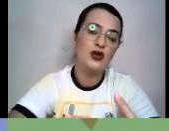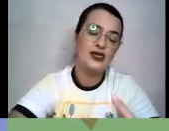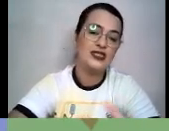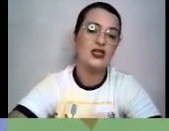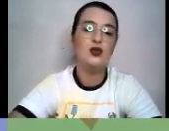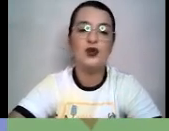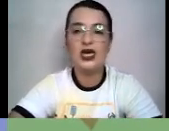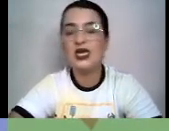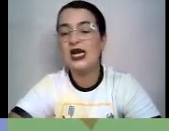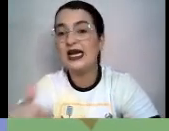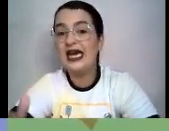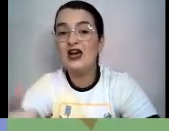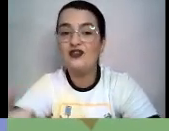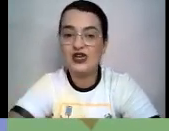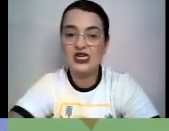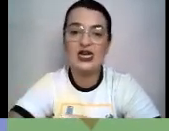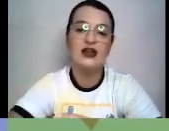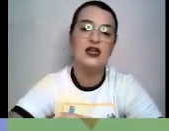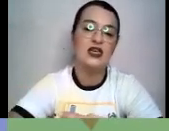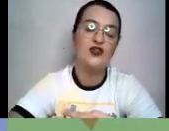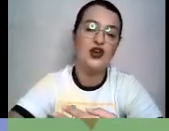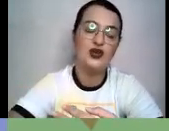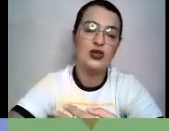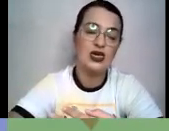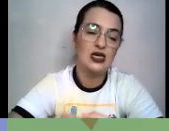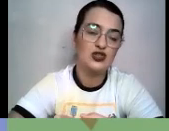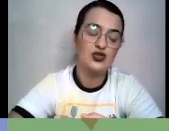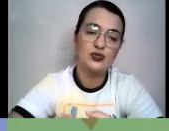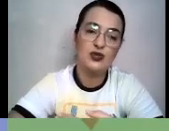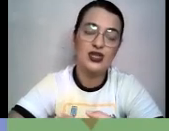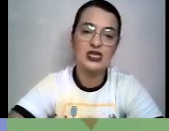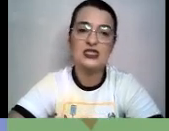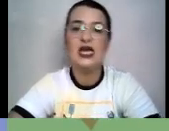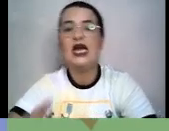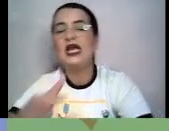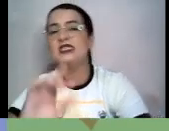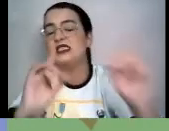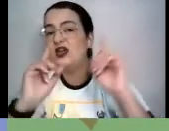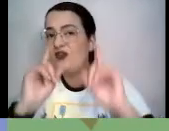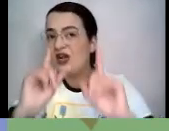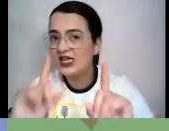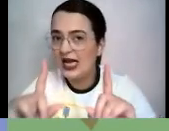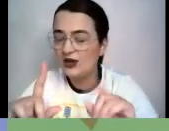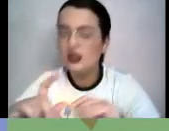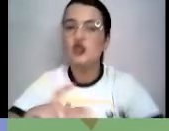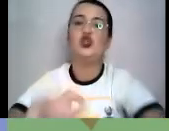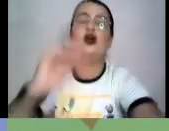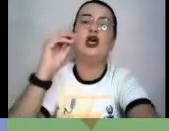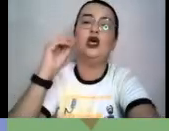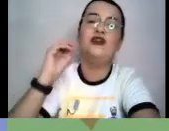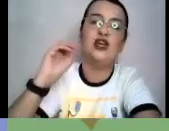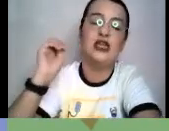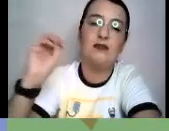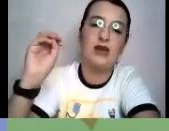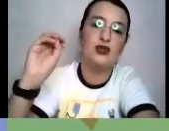ficou conhecida como quem? A Guerra Fria, que foram as duas potências, elas se enfrentaram. Só